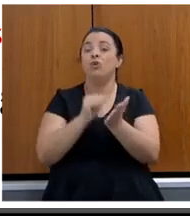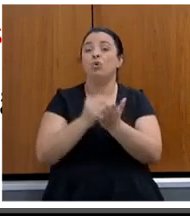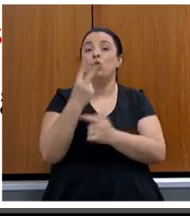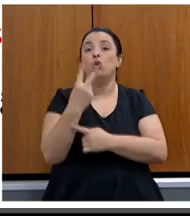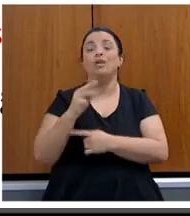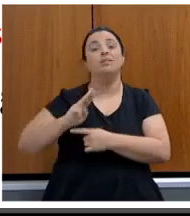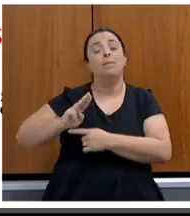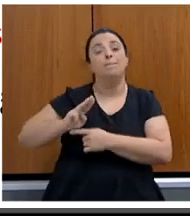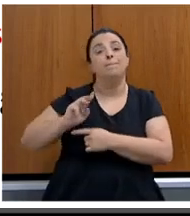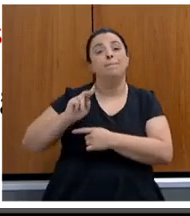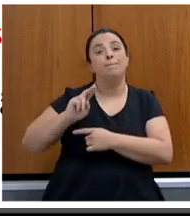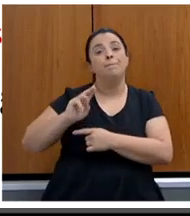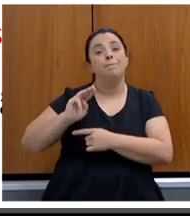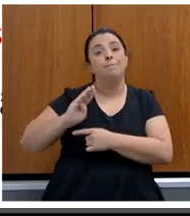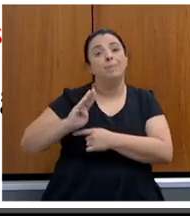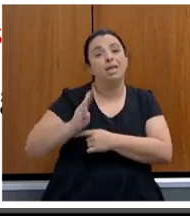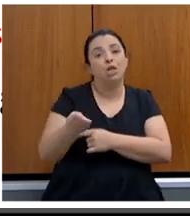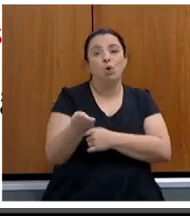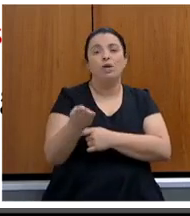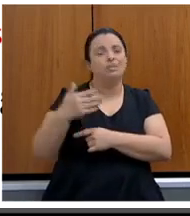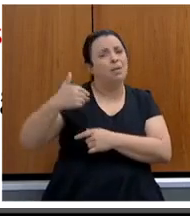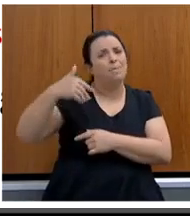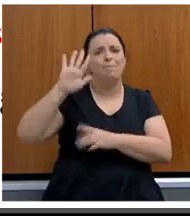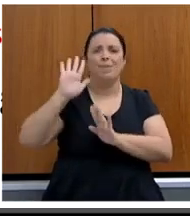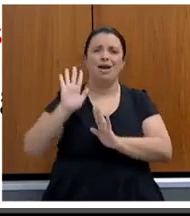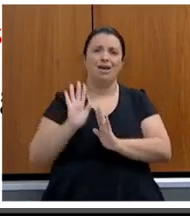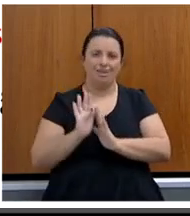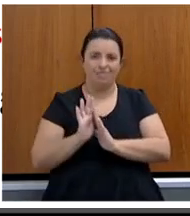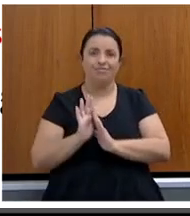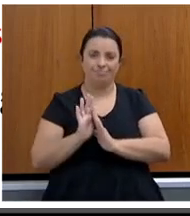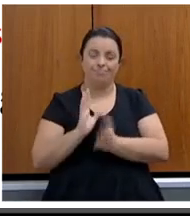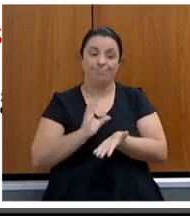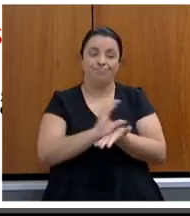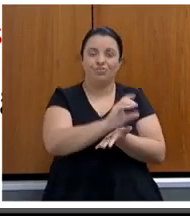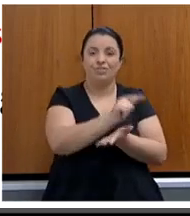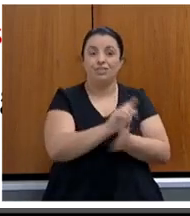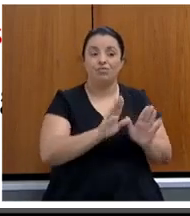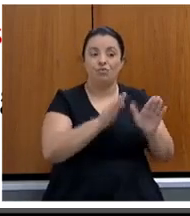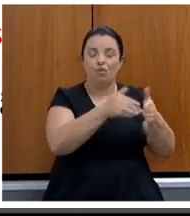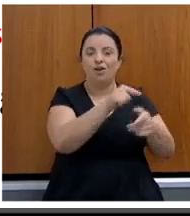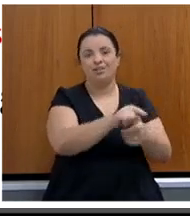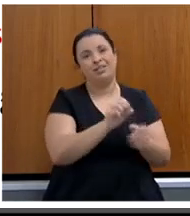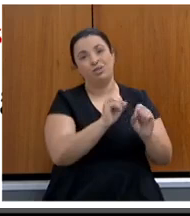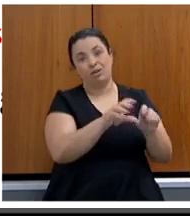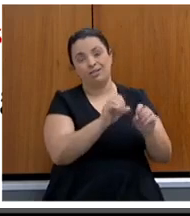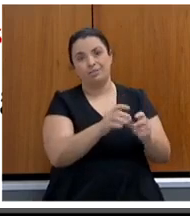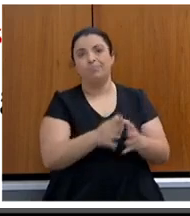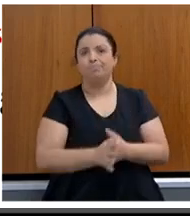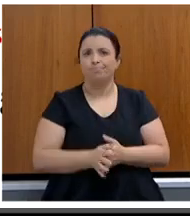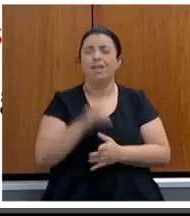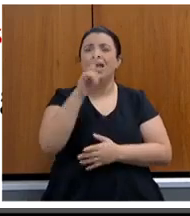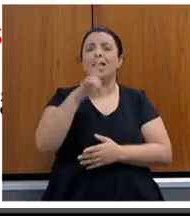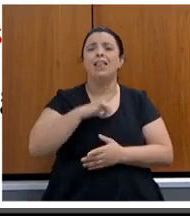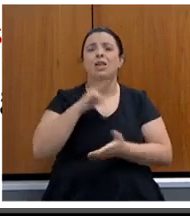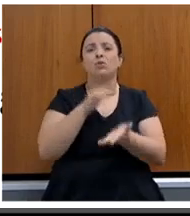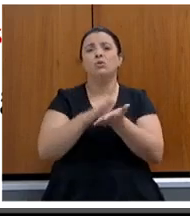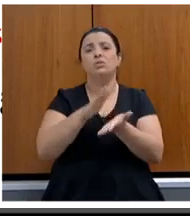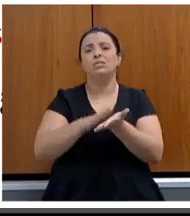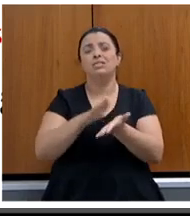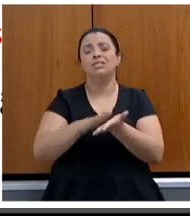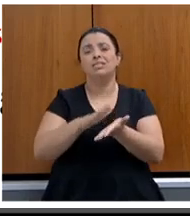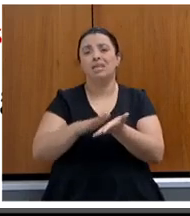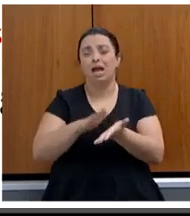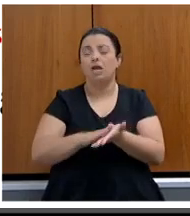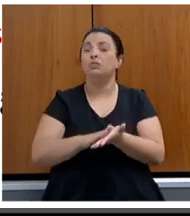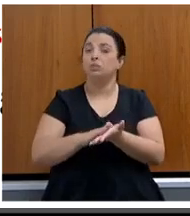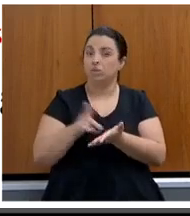milhões 405.000 r$ 235 a estão as despesas irregulares apontadas